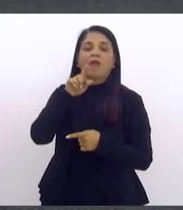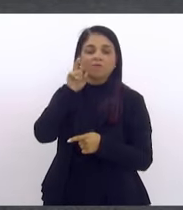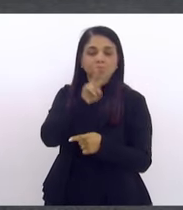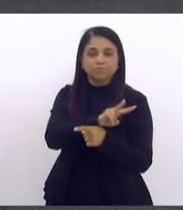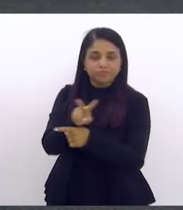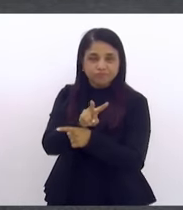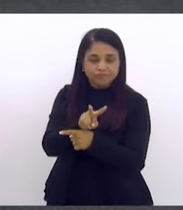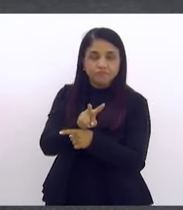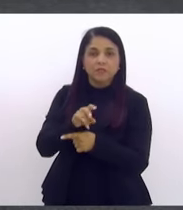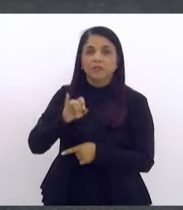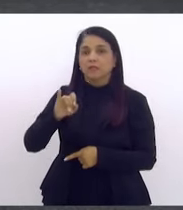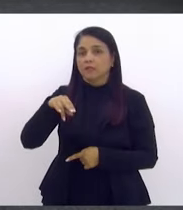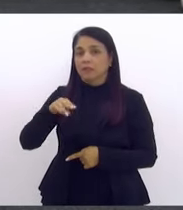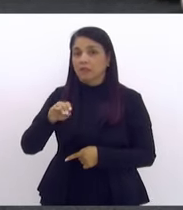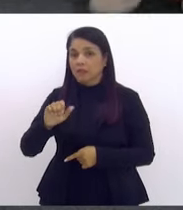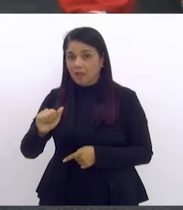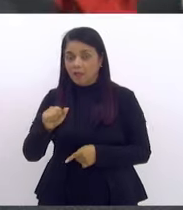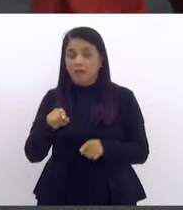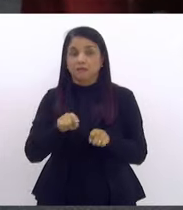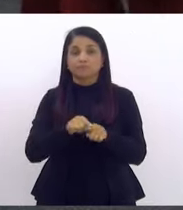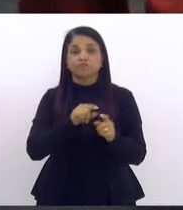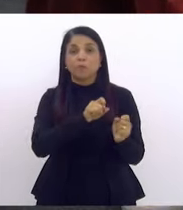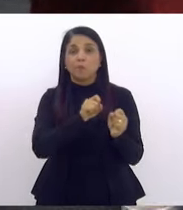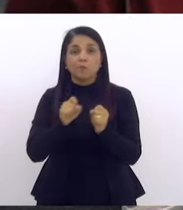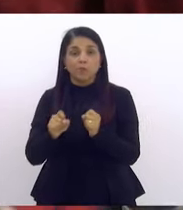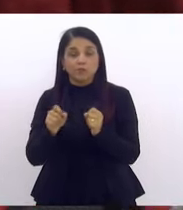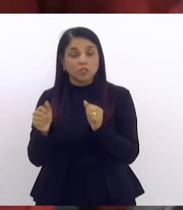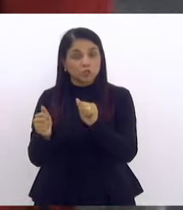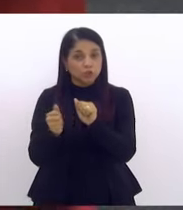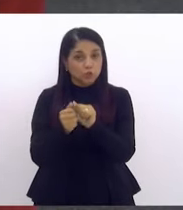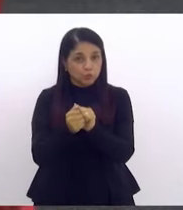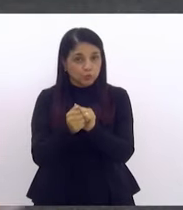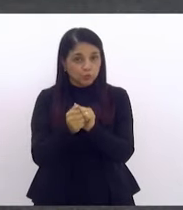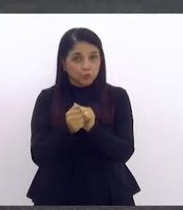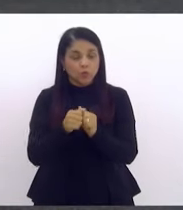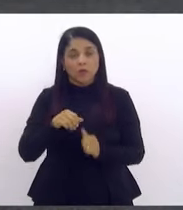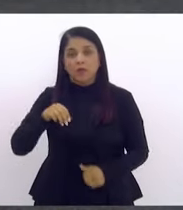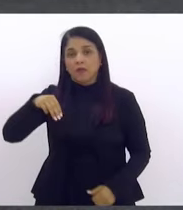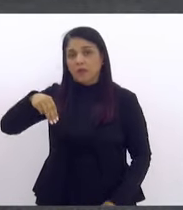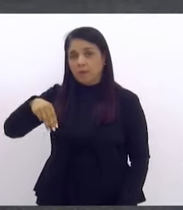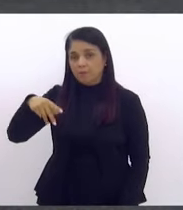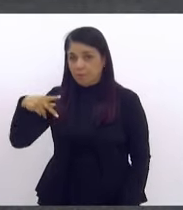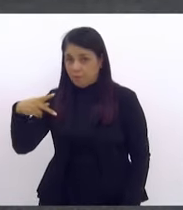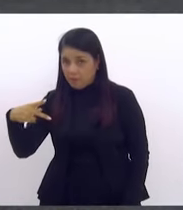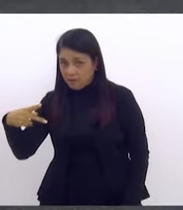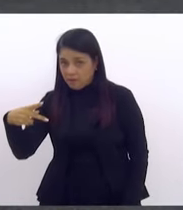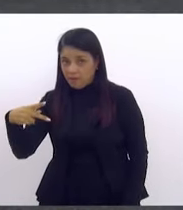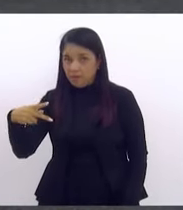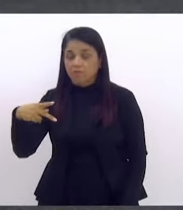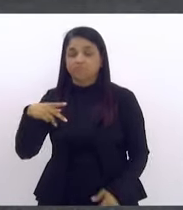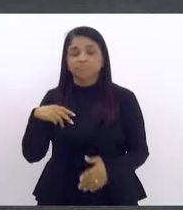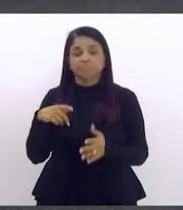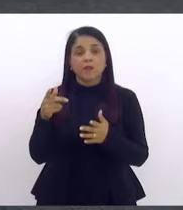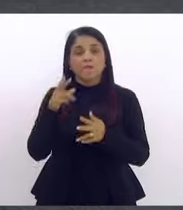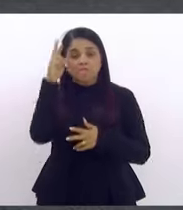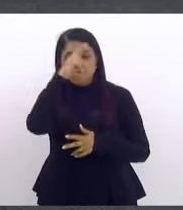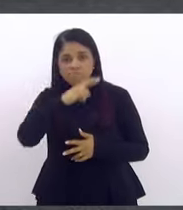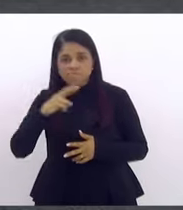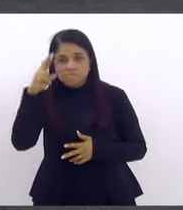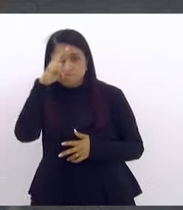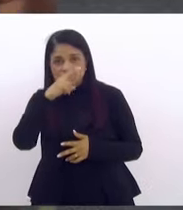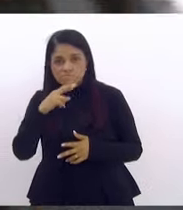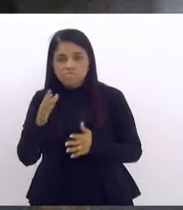de ser, e o poder de polícia, junto com a ANP, para fiscalizar as receitas de royalties de